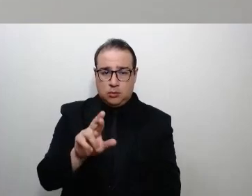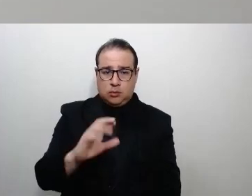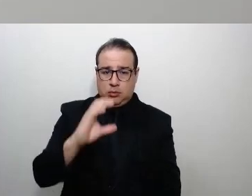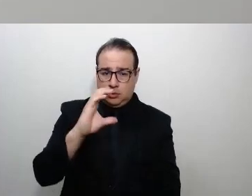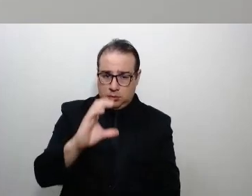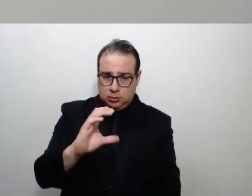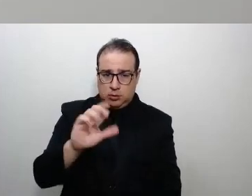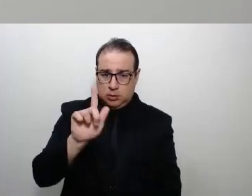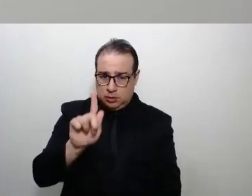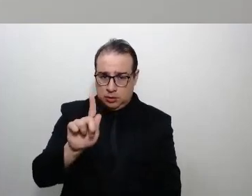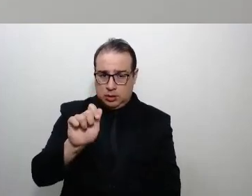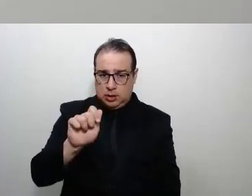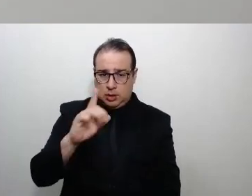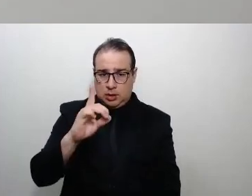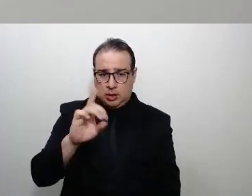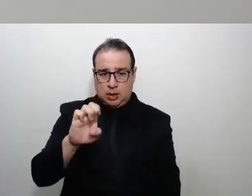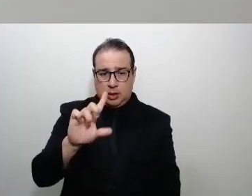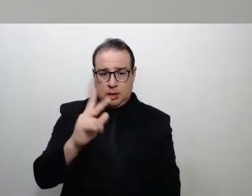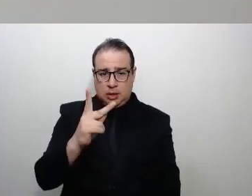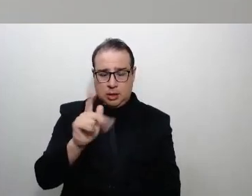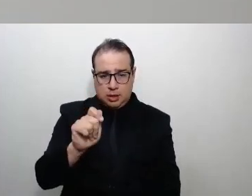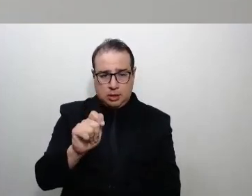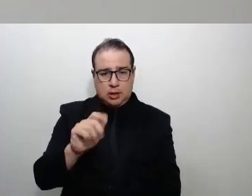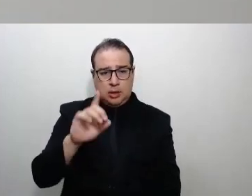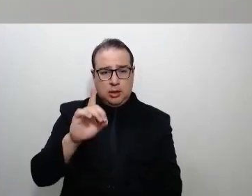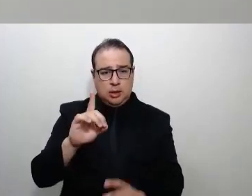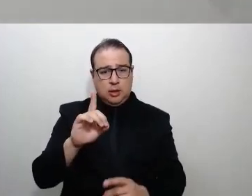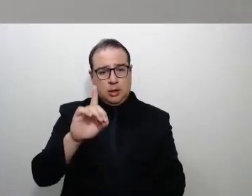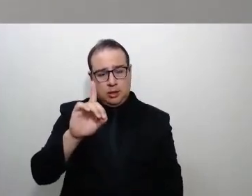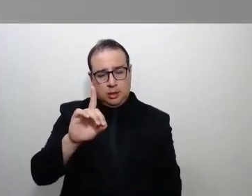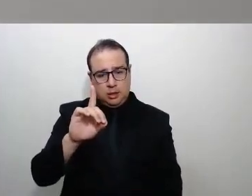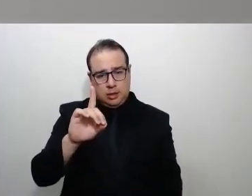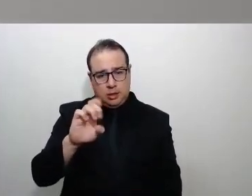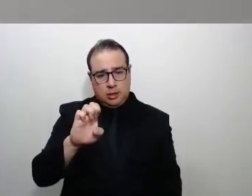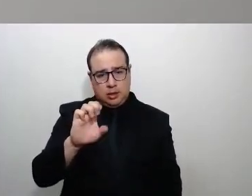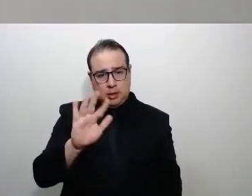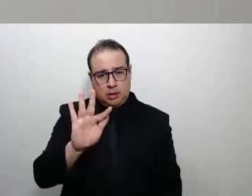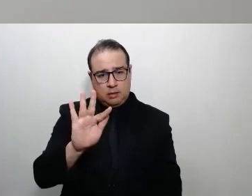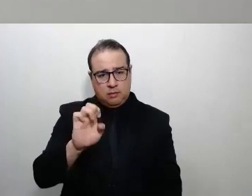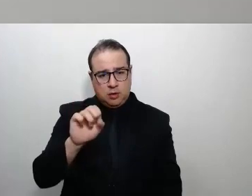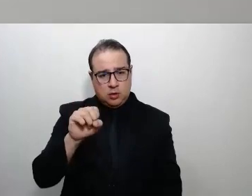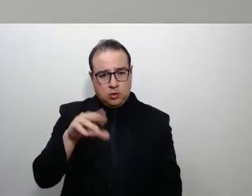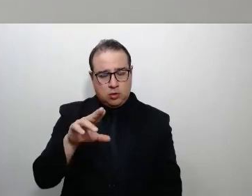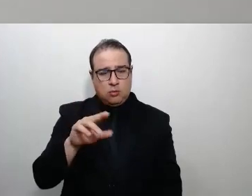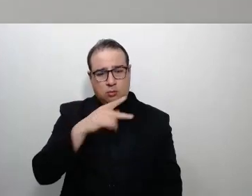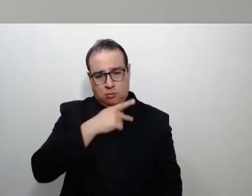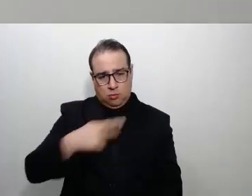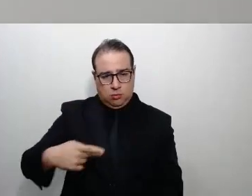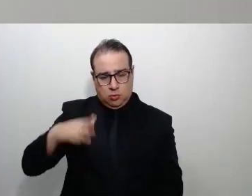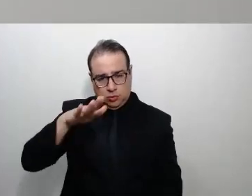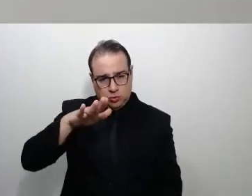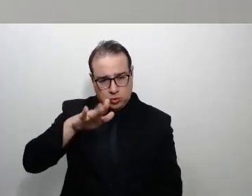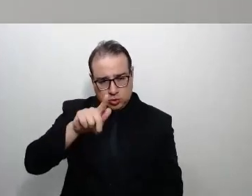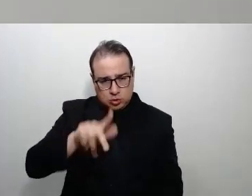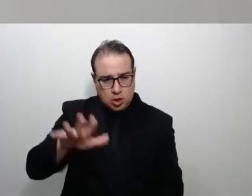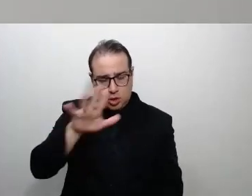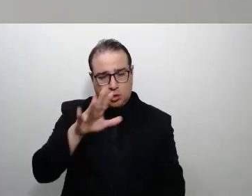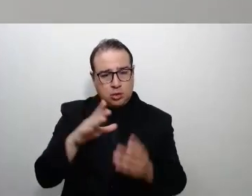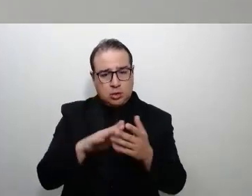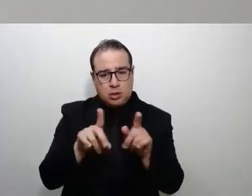Gadelha que é Defensor Público geral e e também do